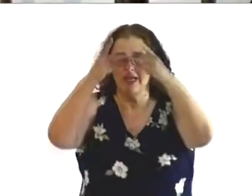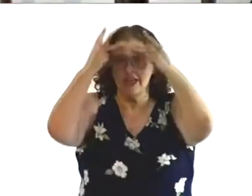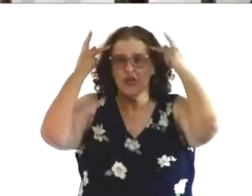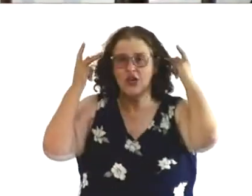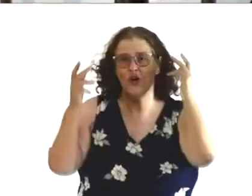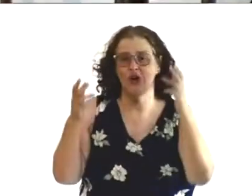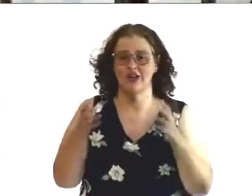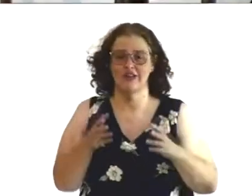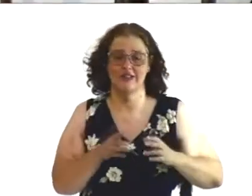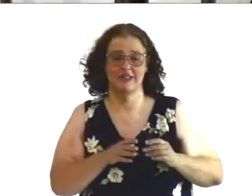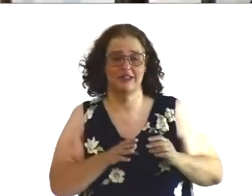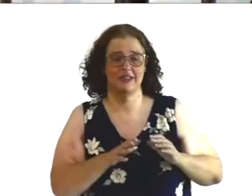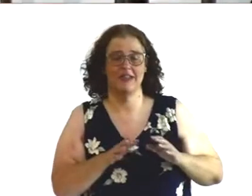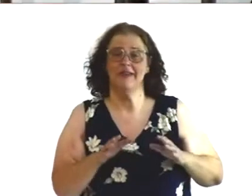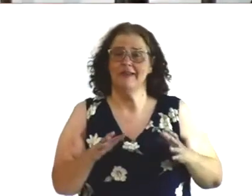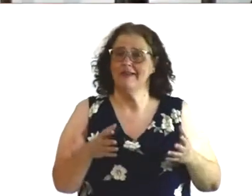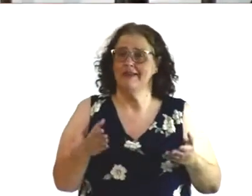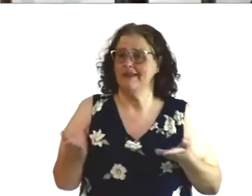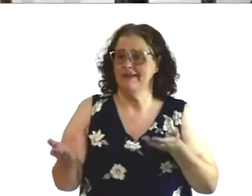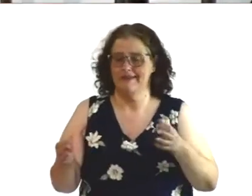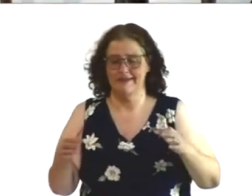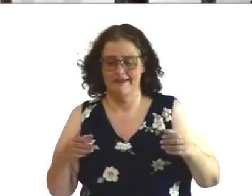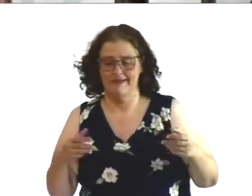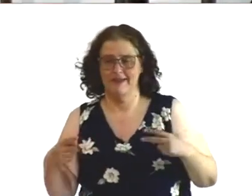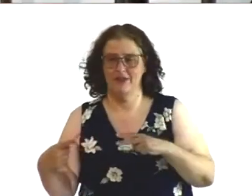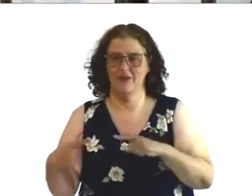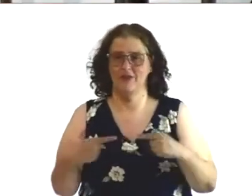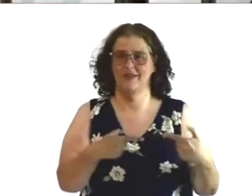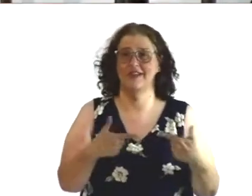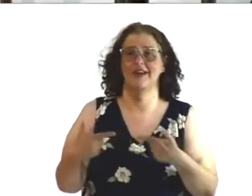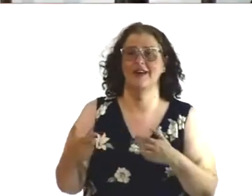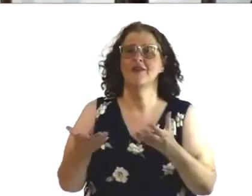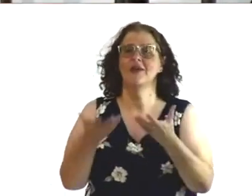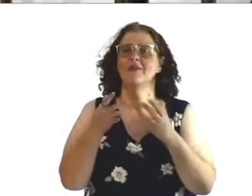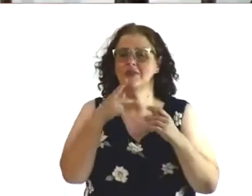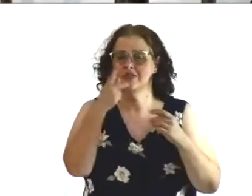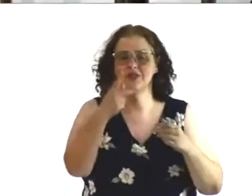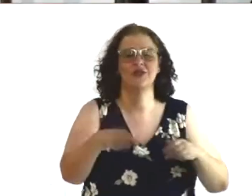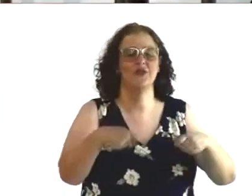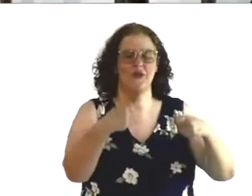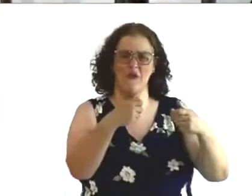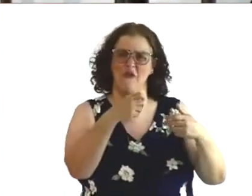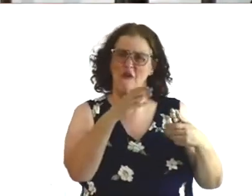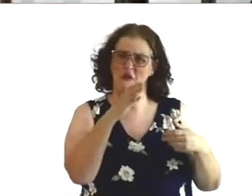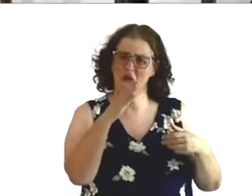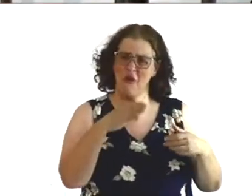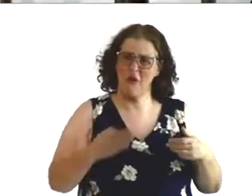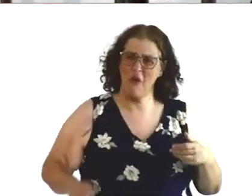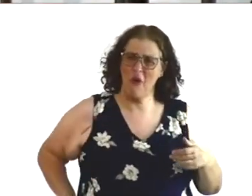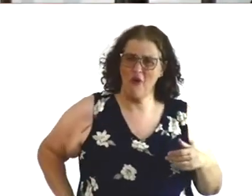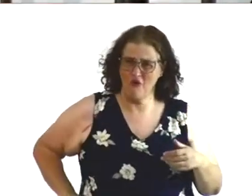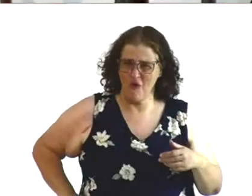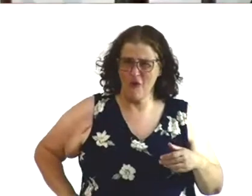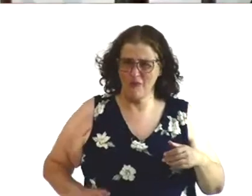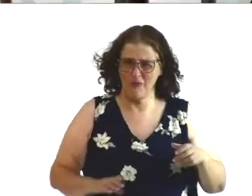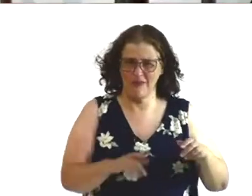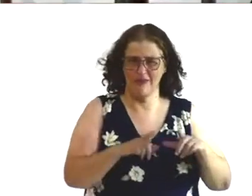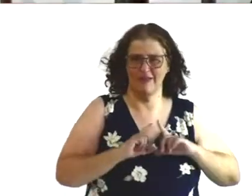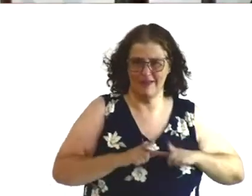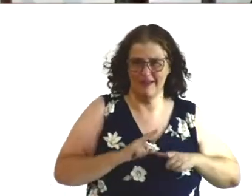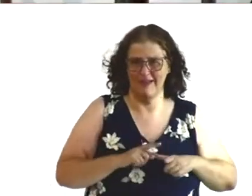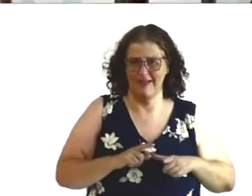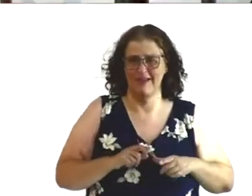de homens maus. Herodes é esse homem, uma figura um tanto quanto carismática e uma